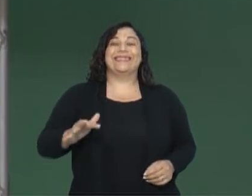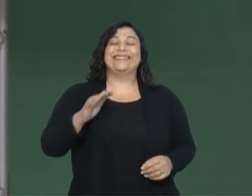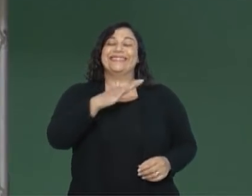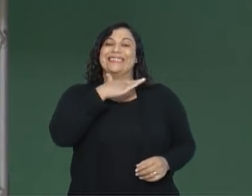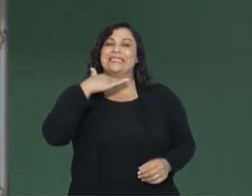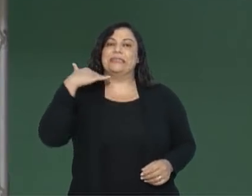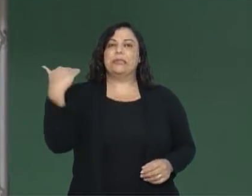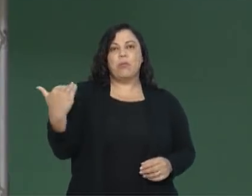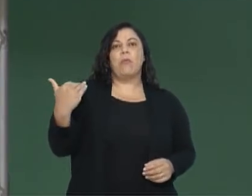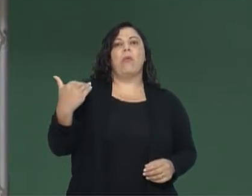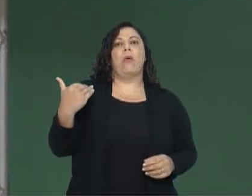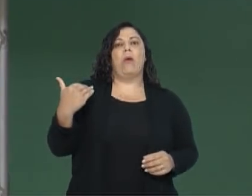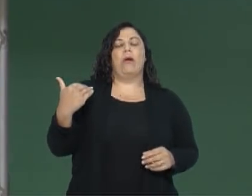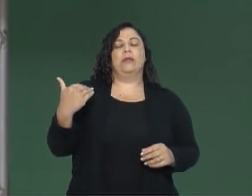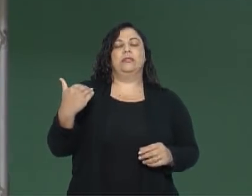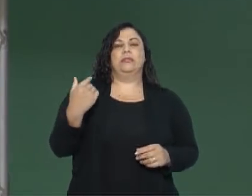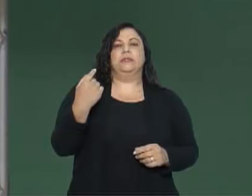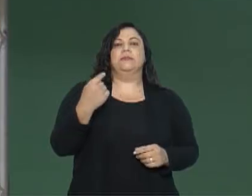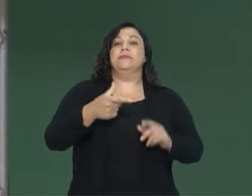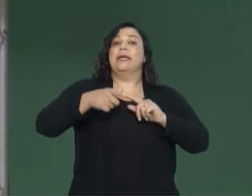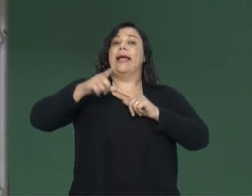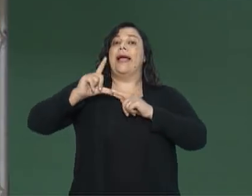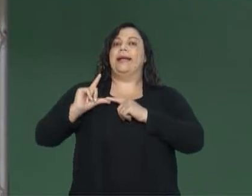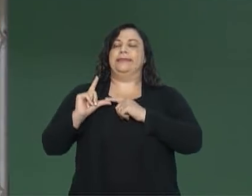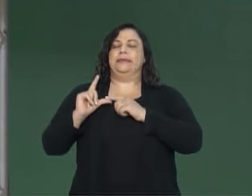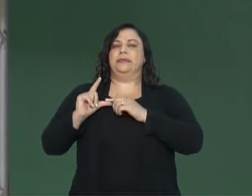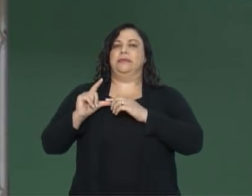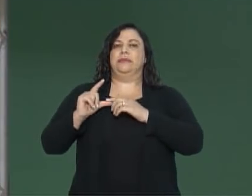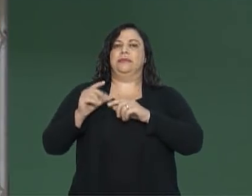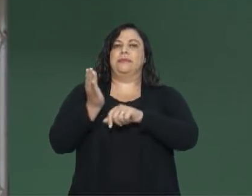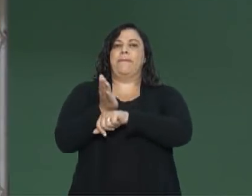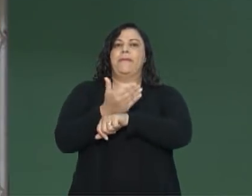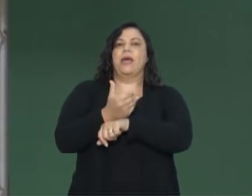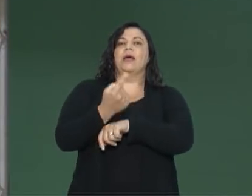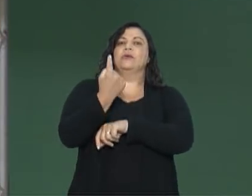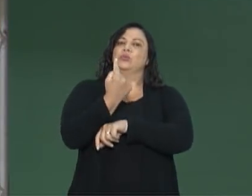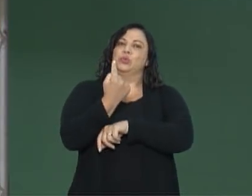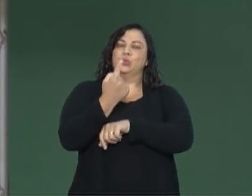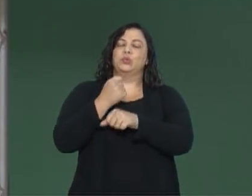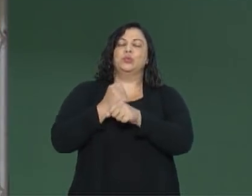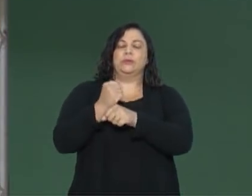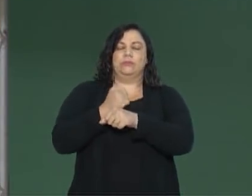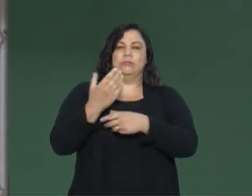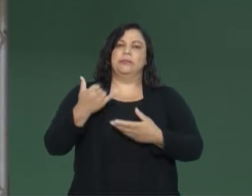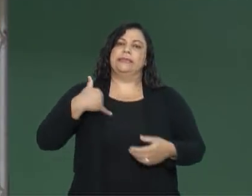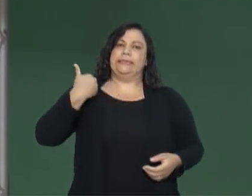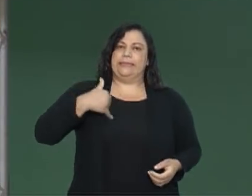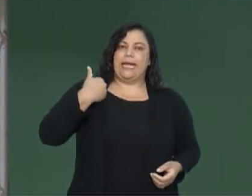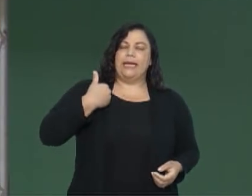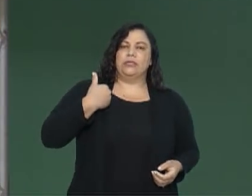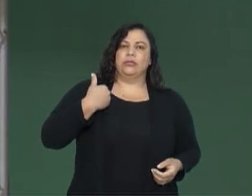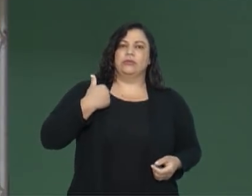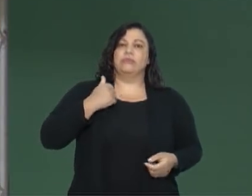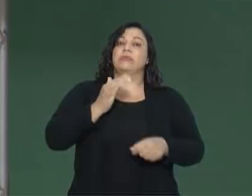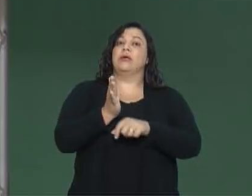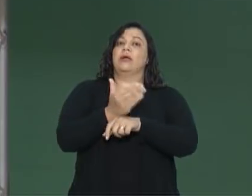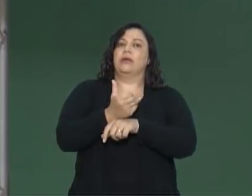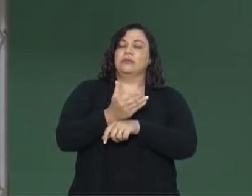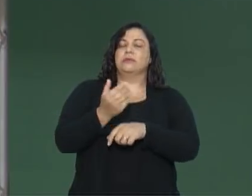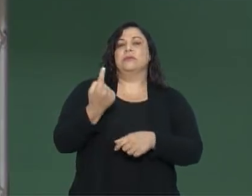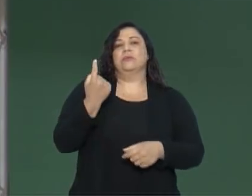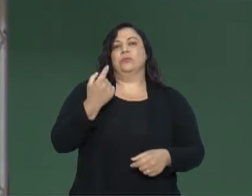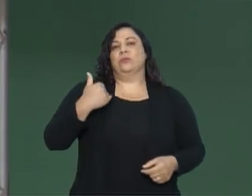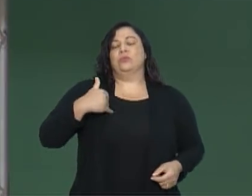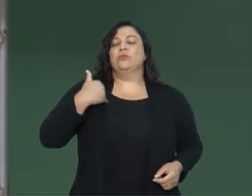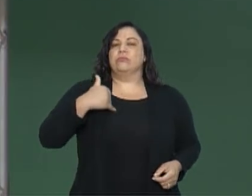morrem antes de completar um ano. Esse é o critério. Significa, se elas morreram antes de completar um ano,